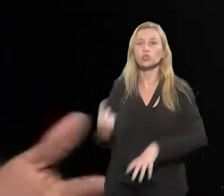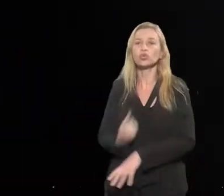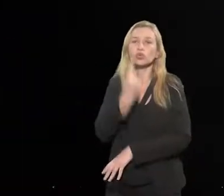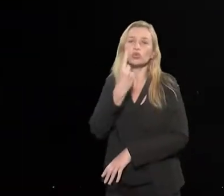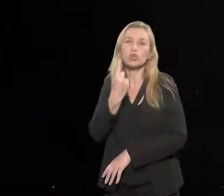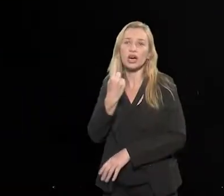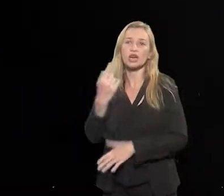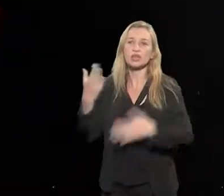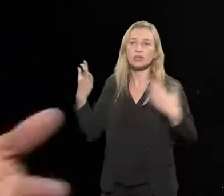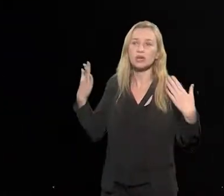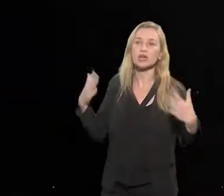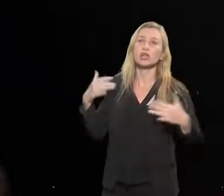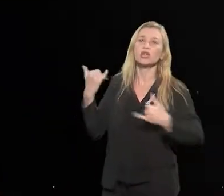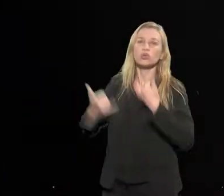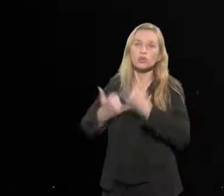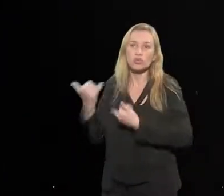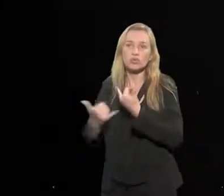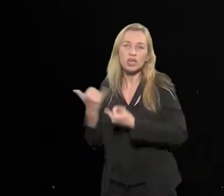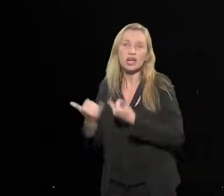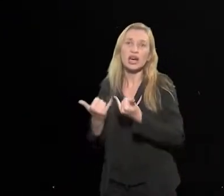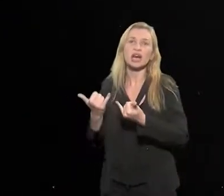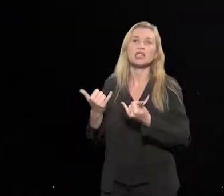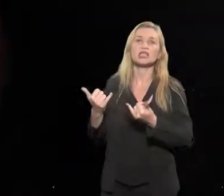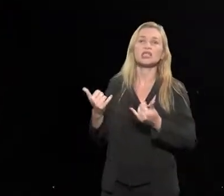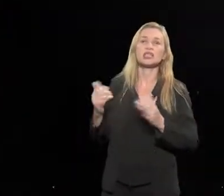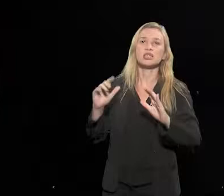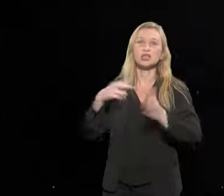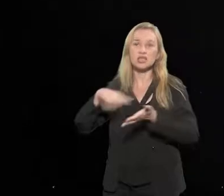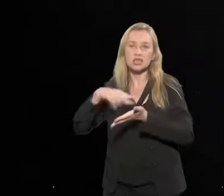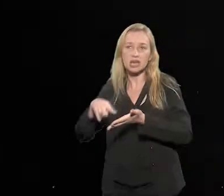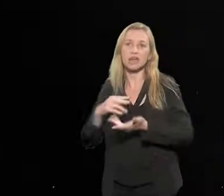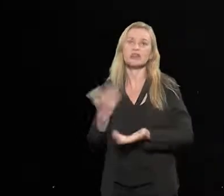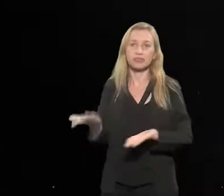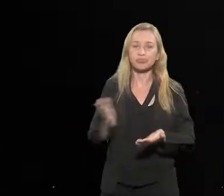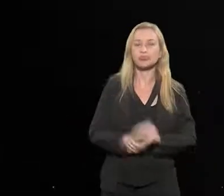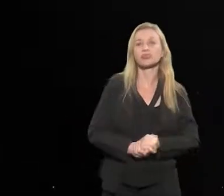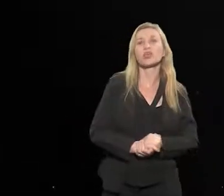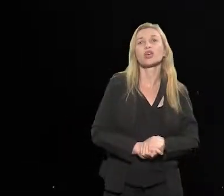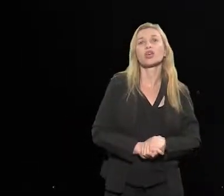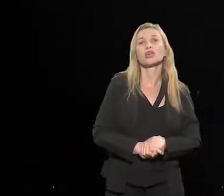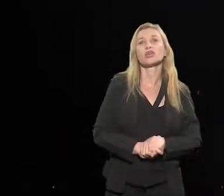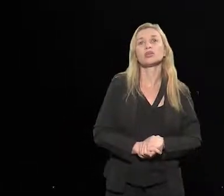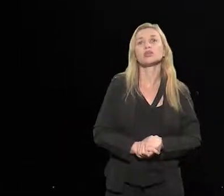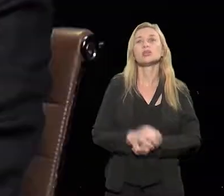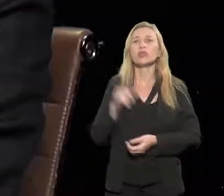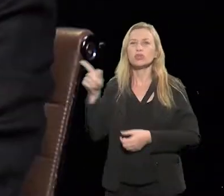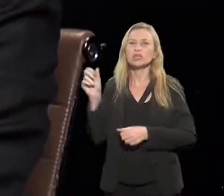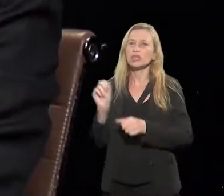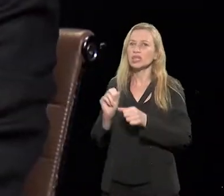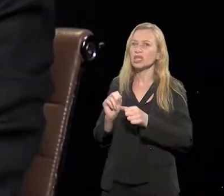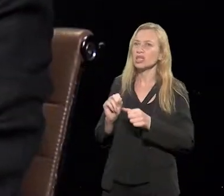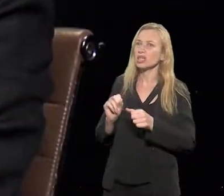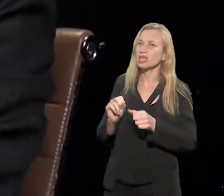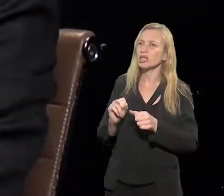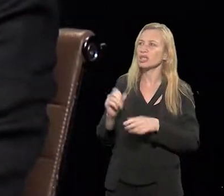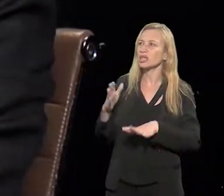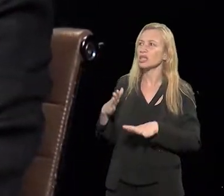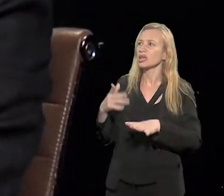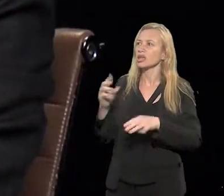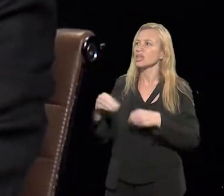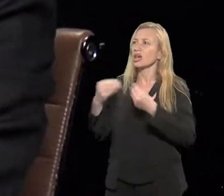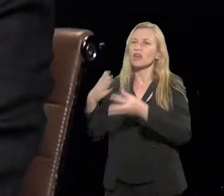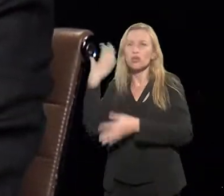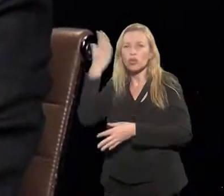Então, no único local de lazer que a gente tinha para fazer as transformações que a gente tinha em mente já de fazer. Né? Ou seja, você trazia um outro tipo